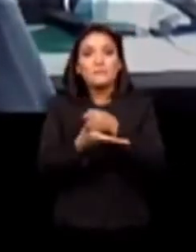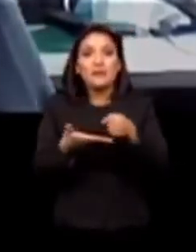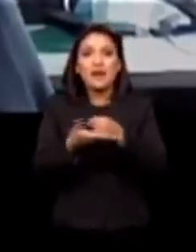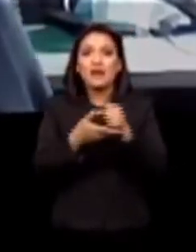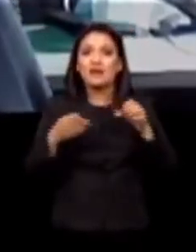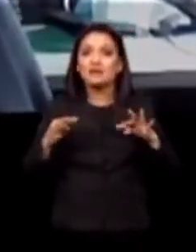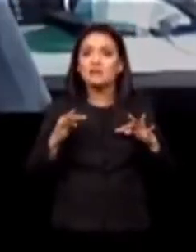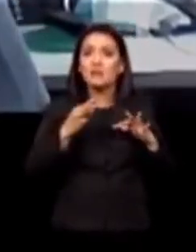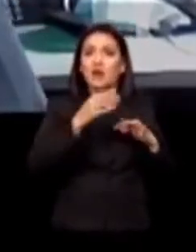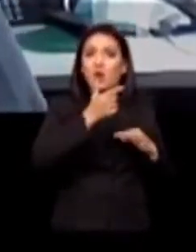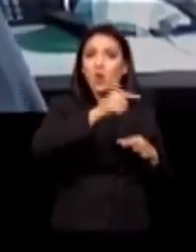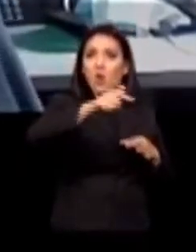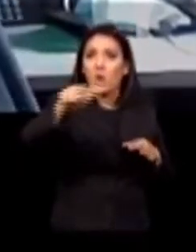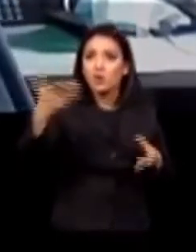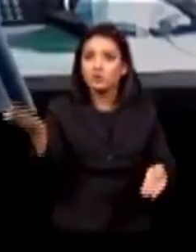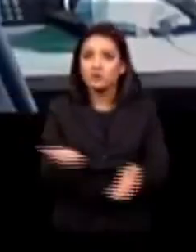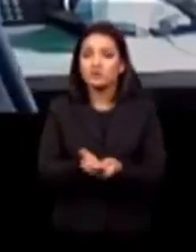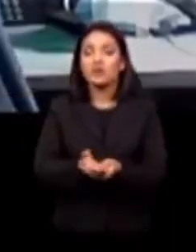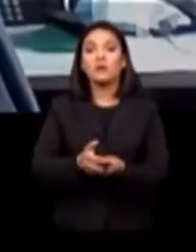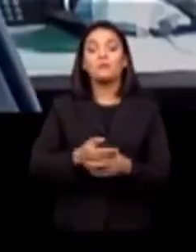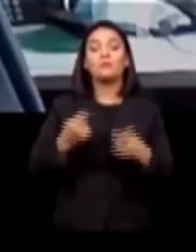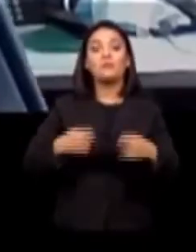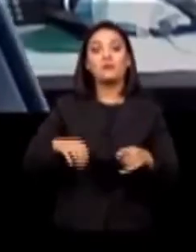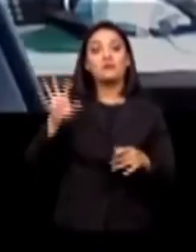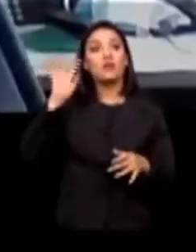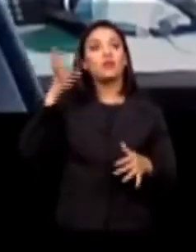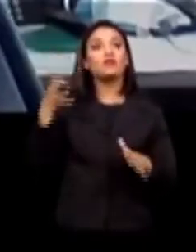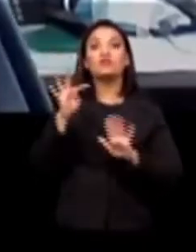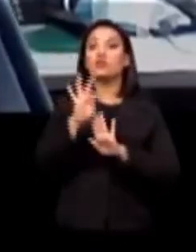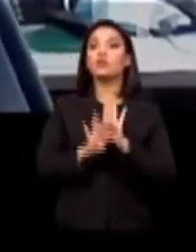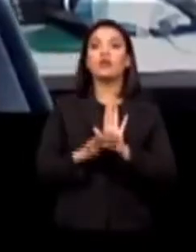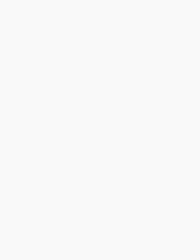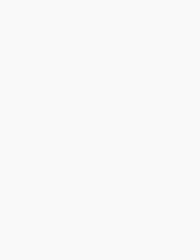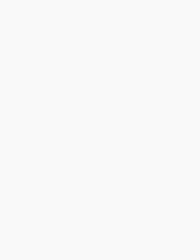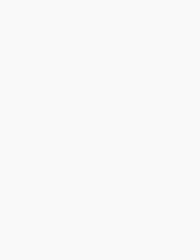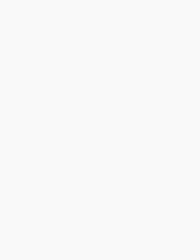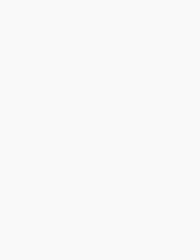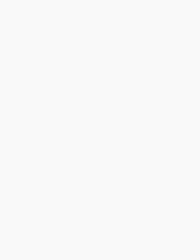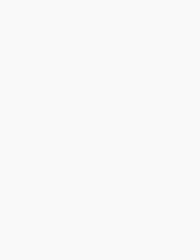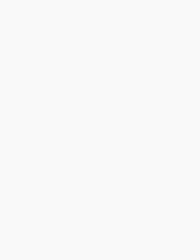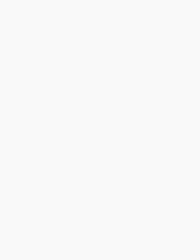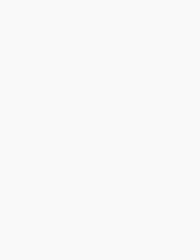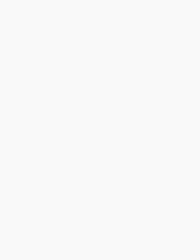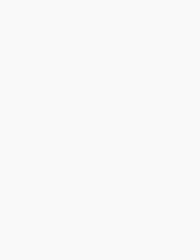preciso se definir qual é a tese para as pessoas saberem a que elas estão vinculadas.